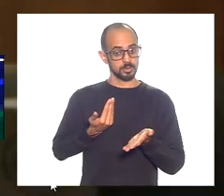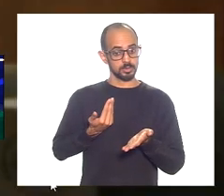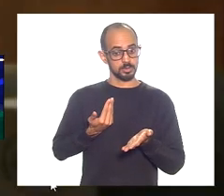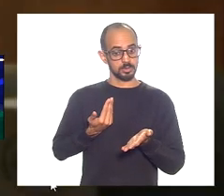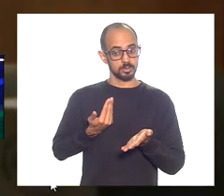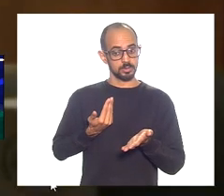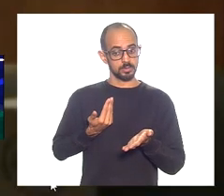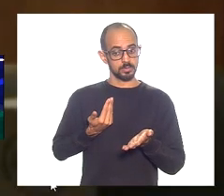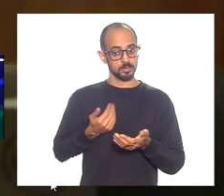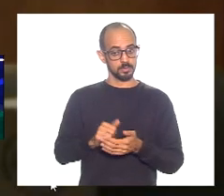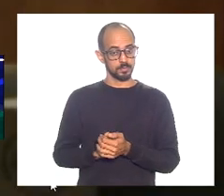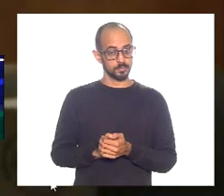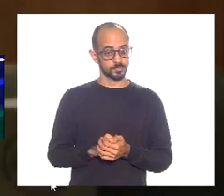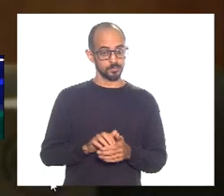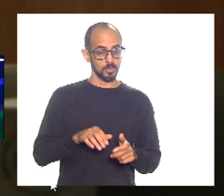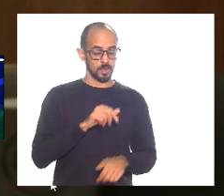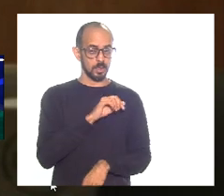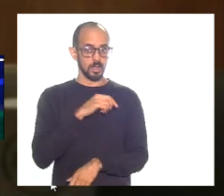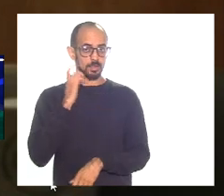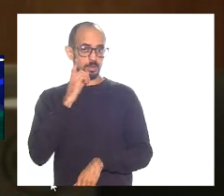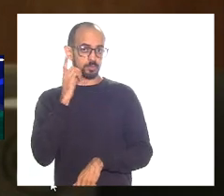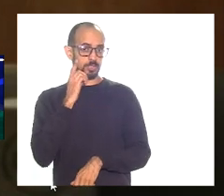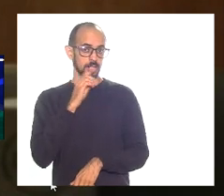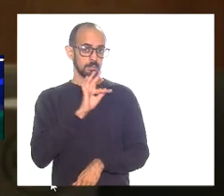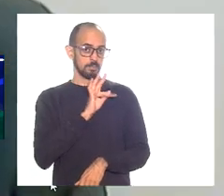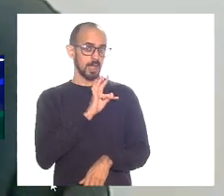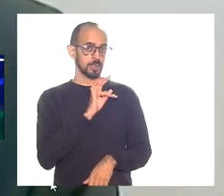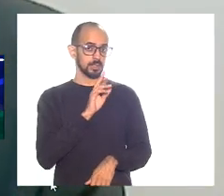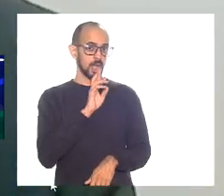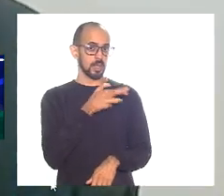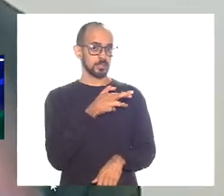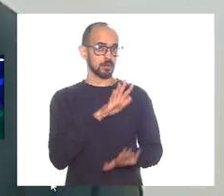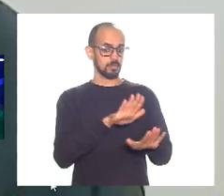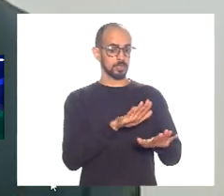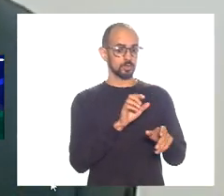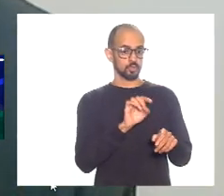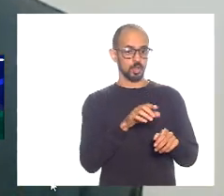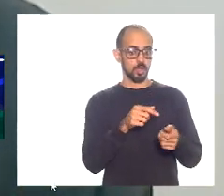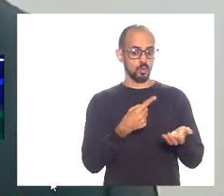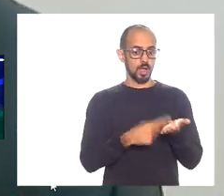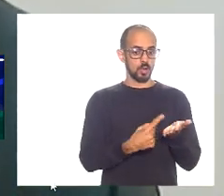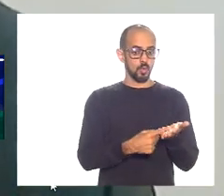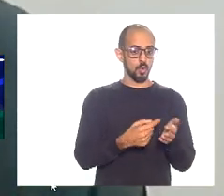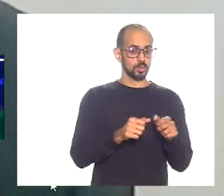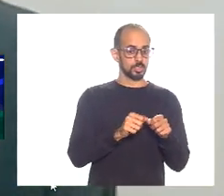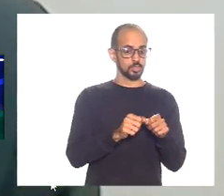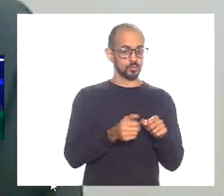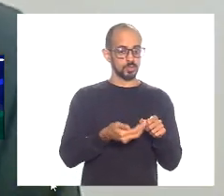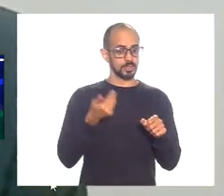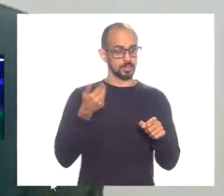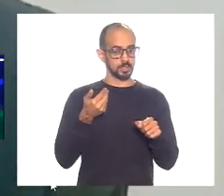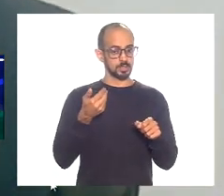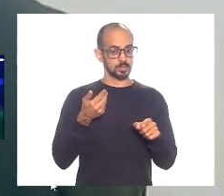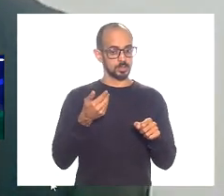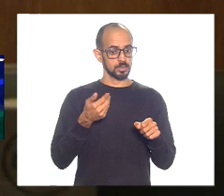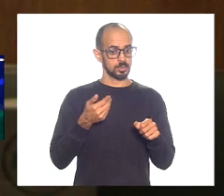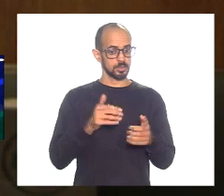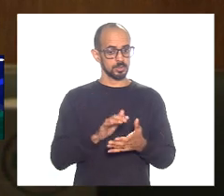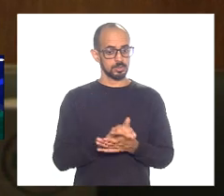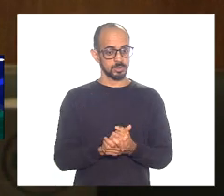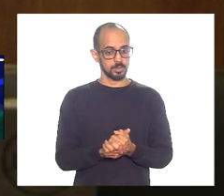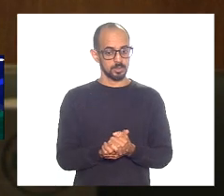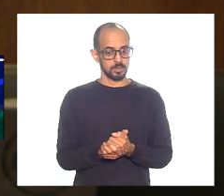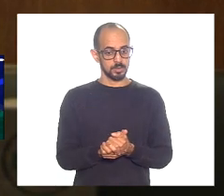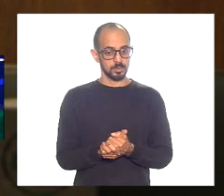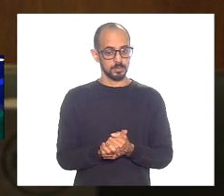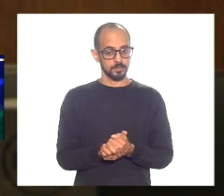pela elaboração. A deputada Marta tem razão, mas eu só queria ponderar o acordo que fizemos. Nós retiramos o autorizativo, já avançamos. Um minuto, Valdec,